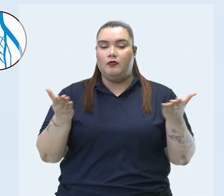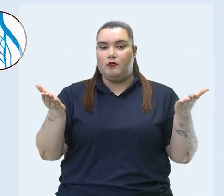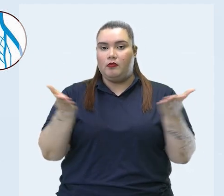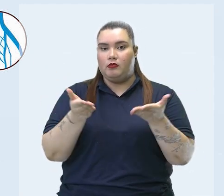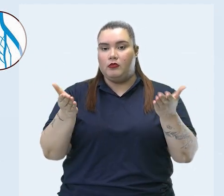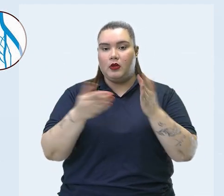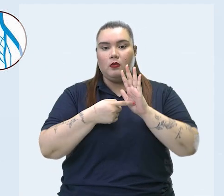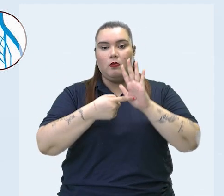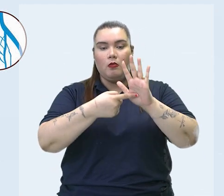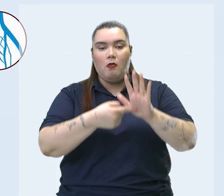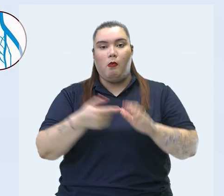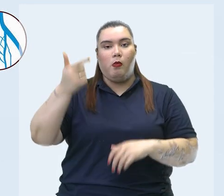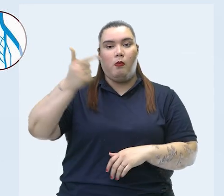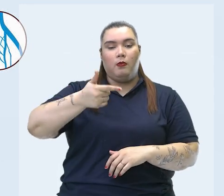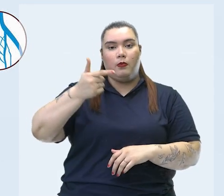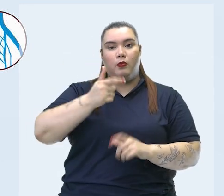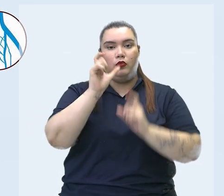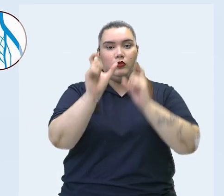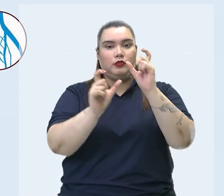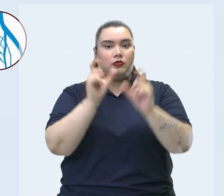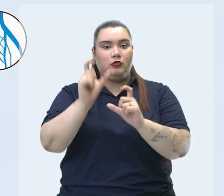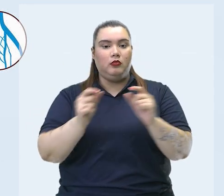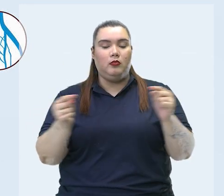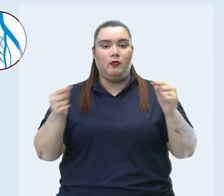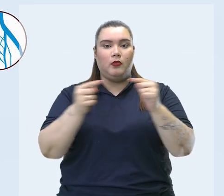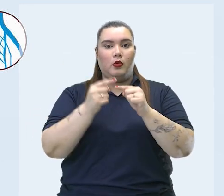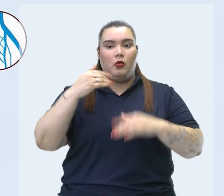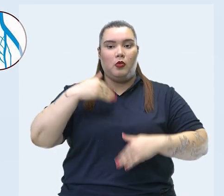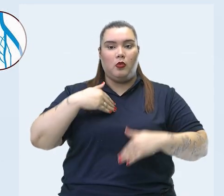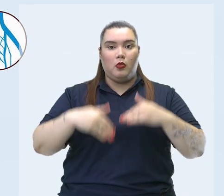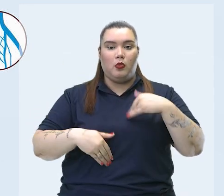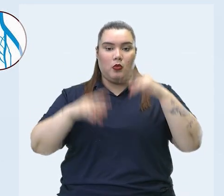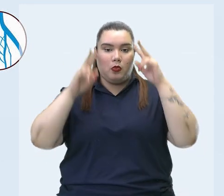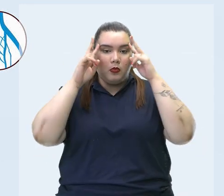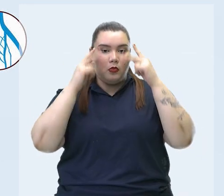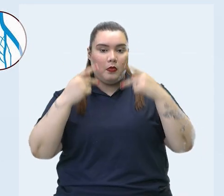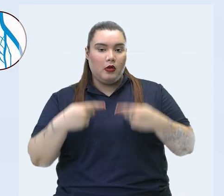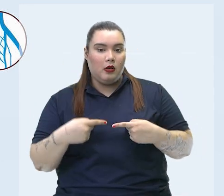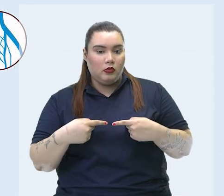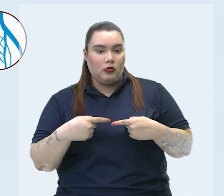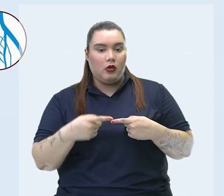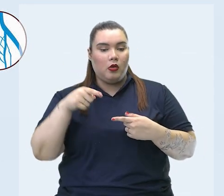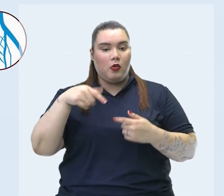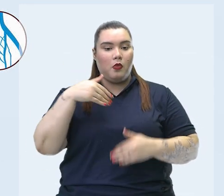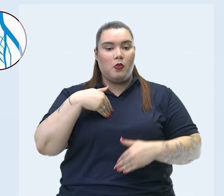um vocabulário aí, do corpo humano, Só que algumas partes aí, só